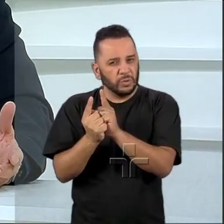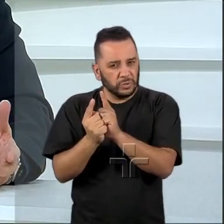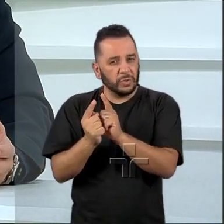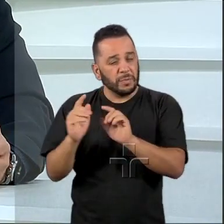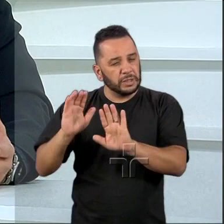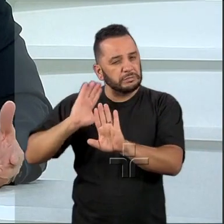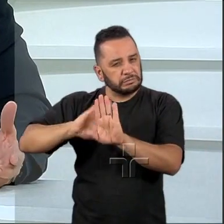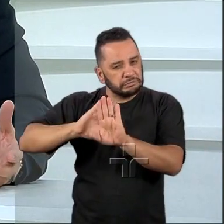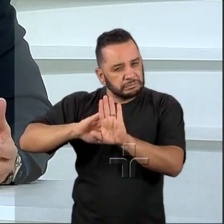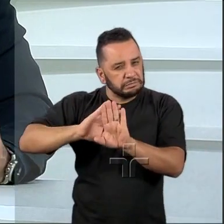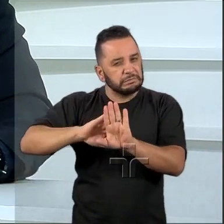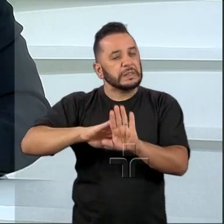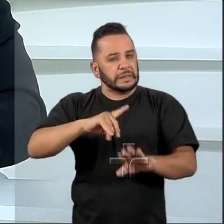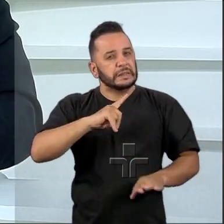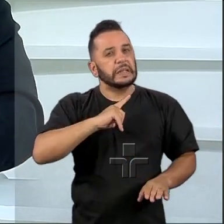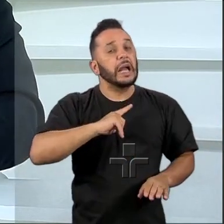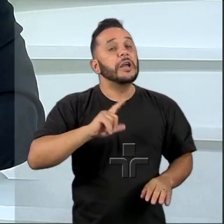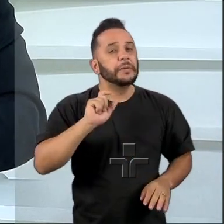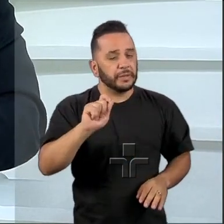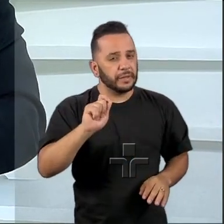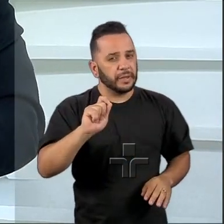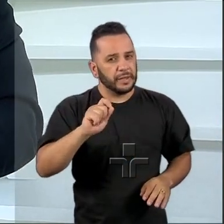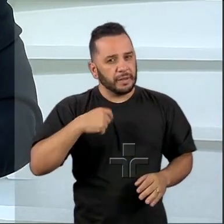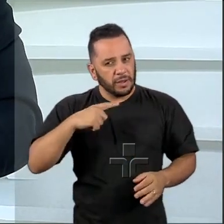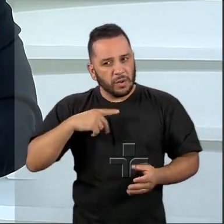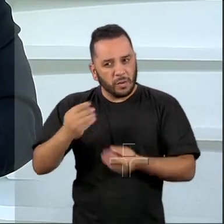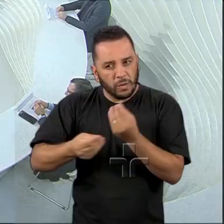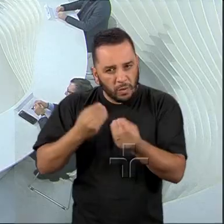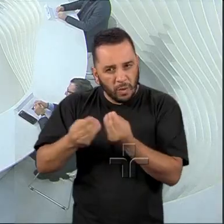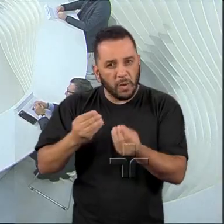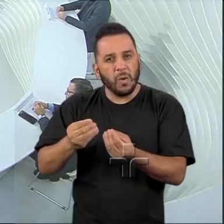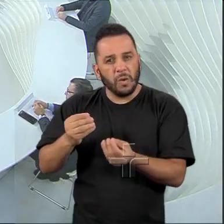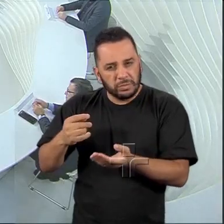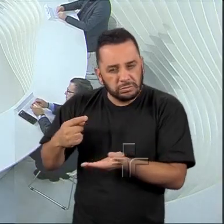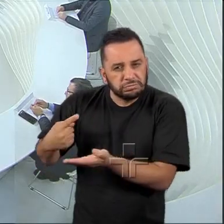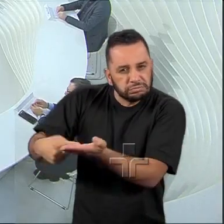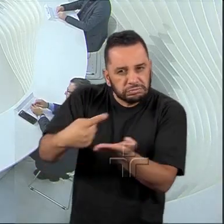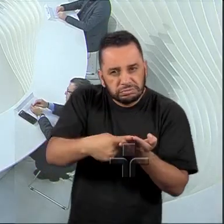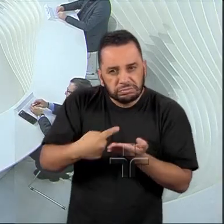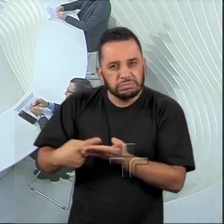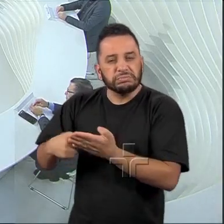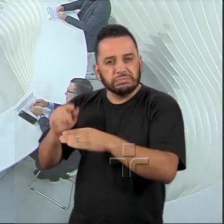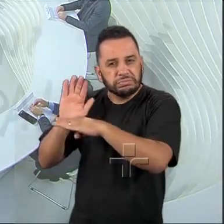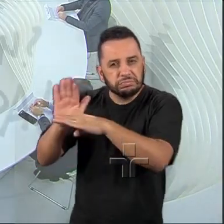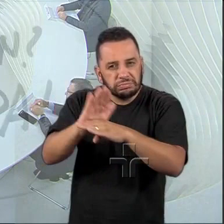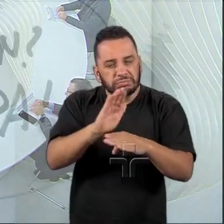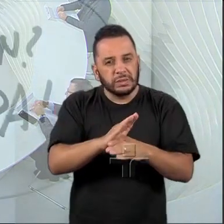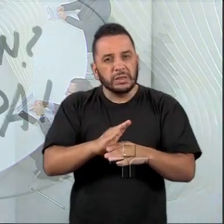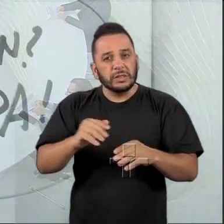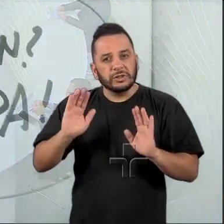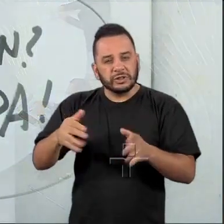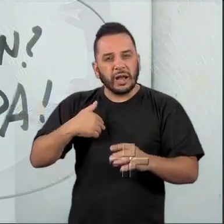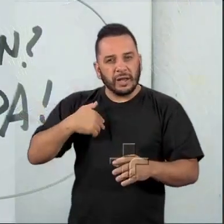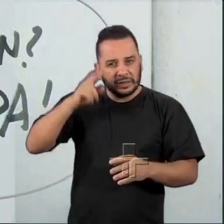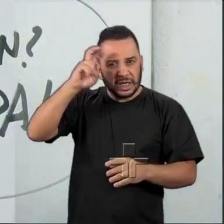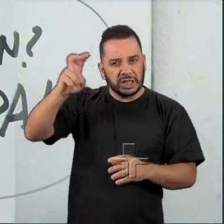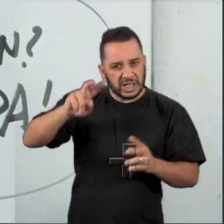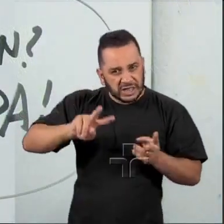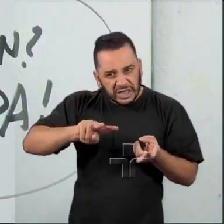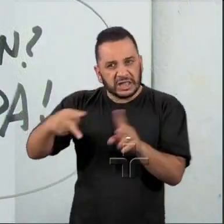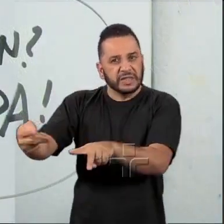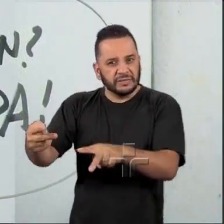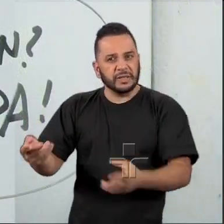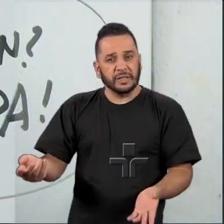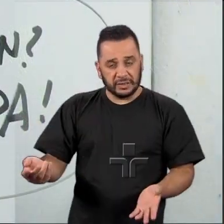ambiente comum. O que você tem também são formas de colaboração, inclusive em transferência, digamos, de conhecimento, de modus